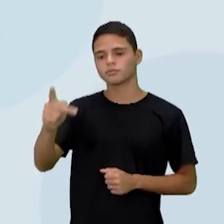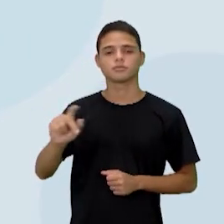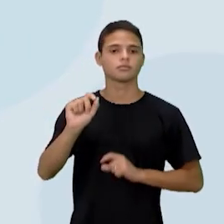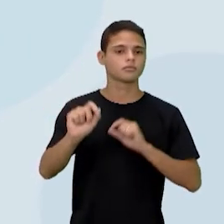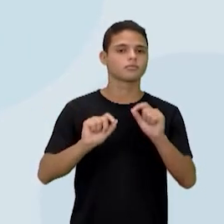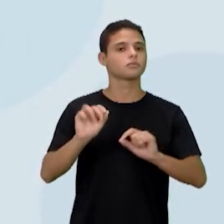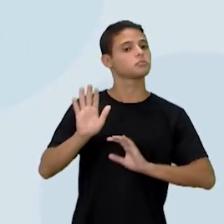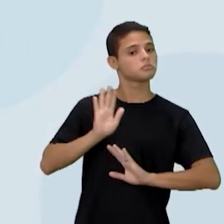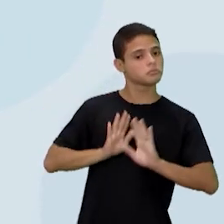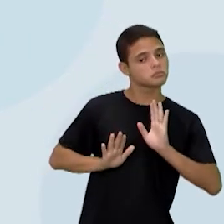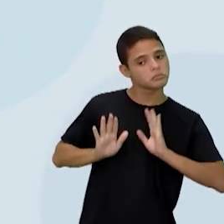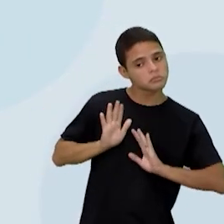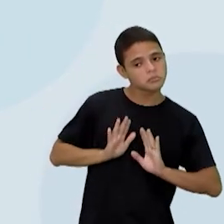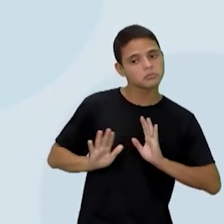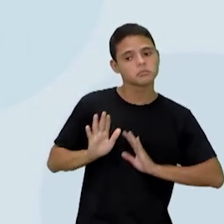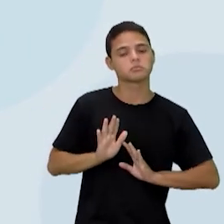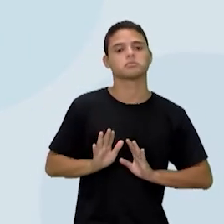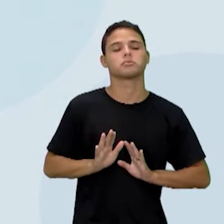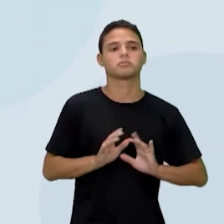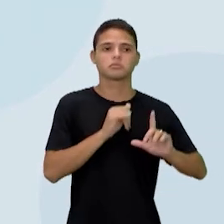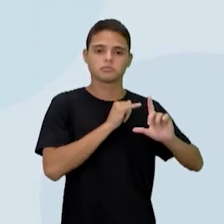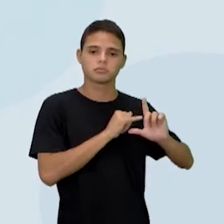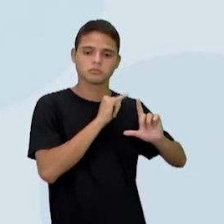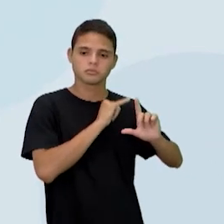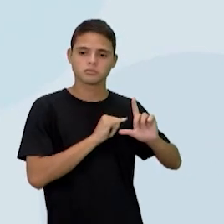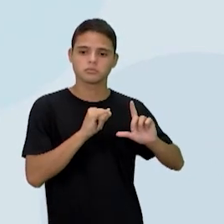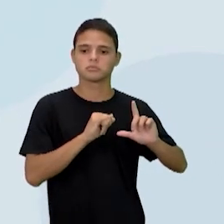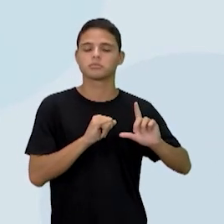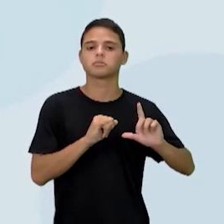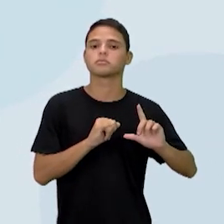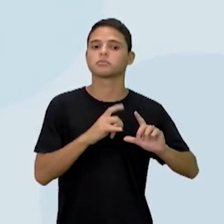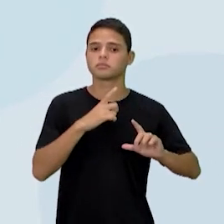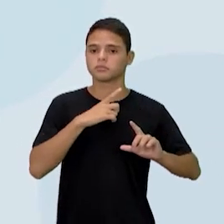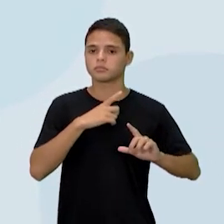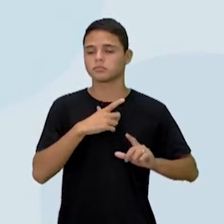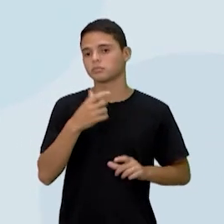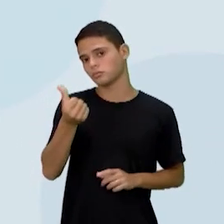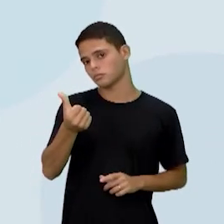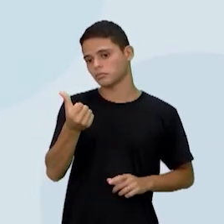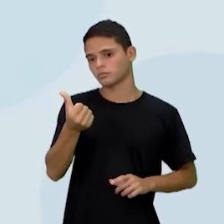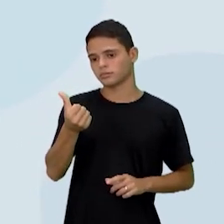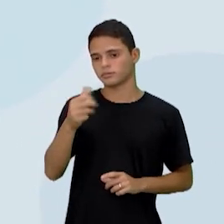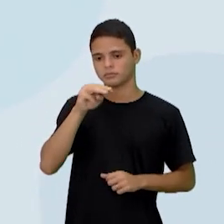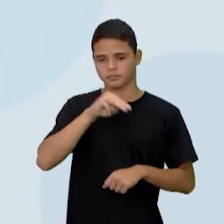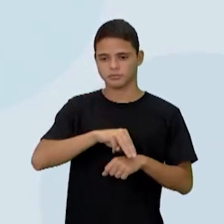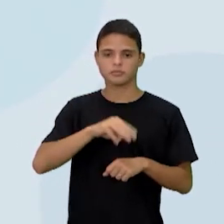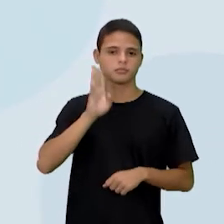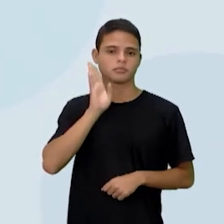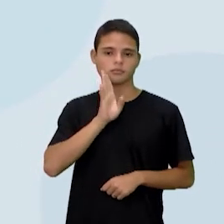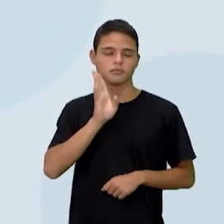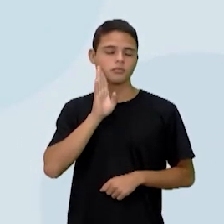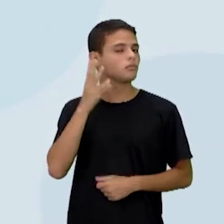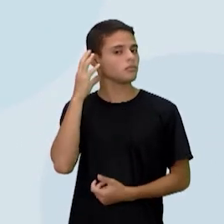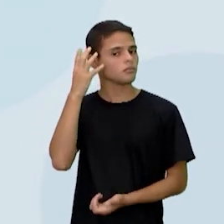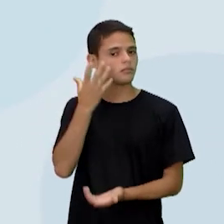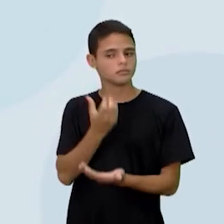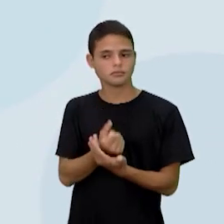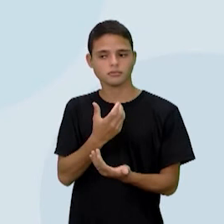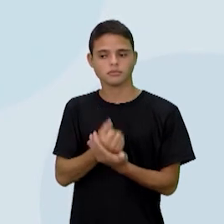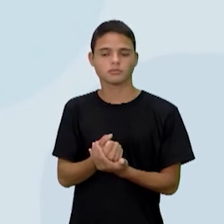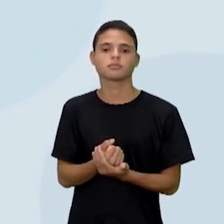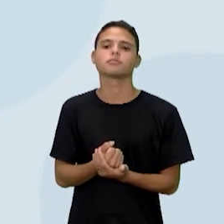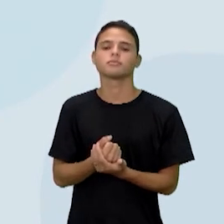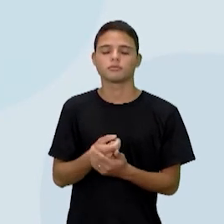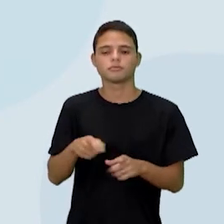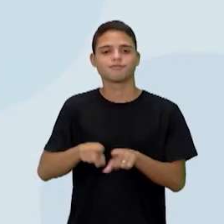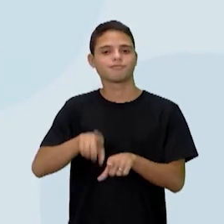da propaganda na internet. Então, vamos ouvir esse podcast, tem 6 minutos. Mas é muito legal porque assim, a forma como ela debate esse assunto é